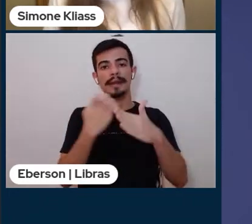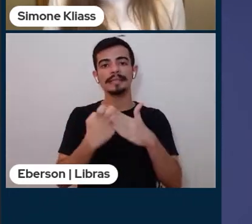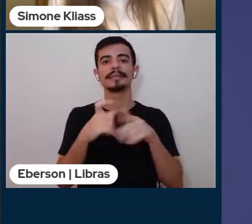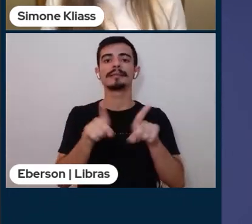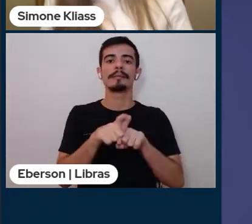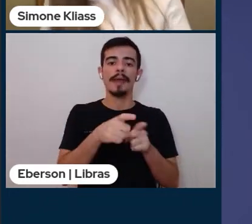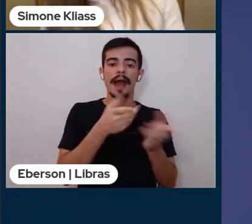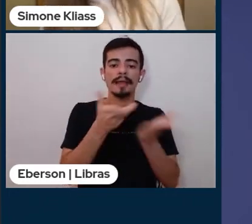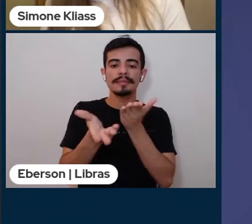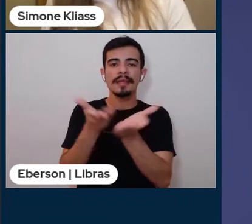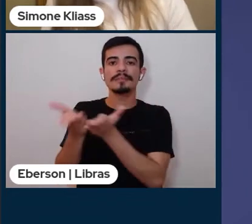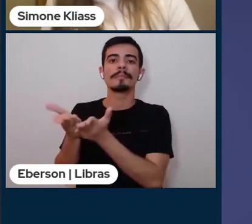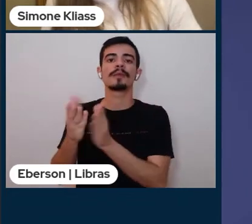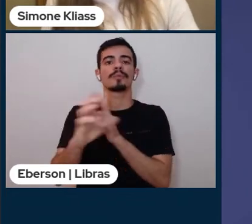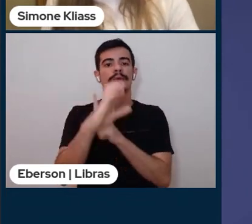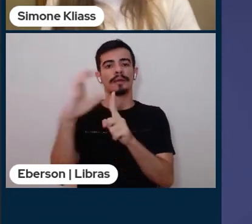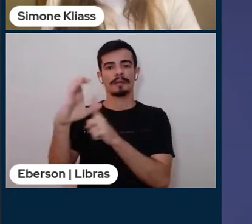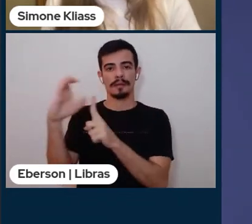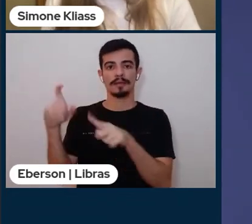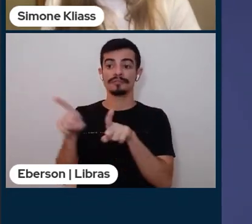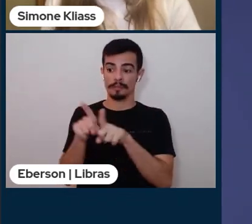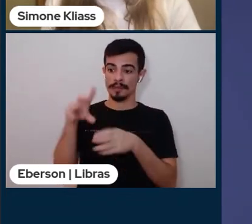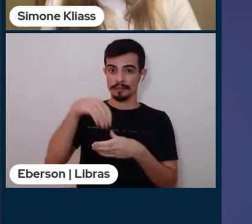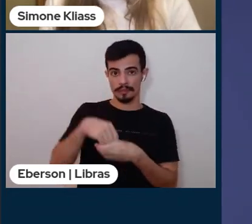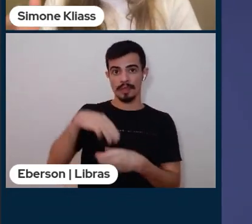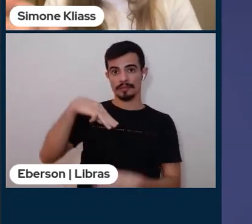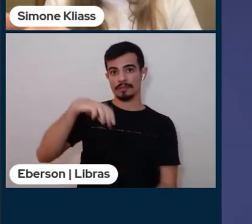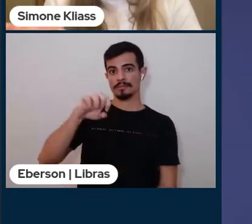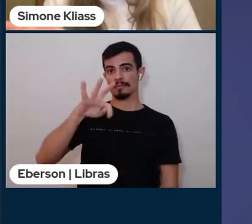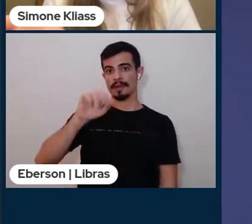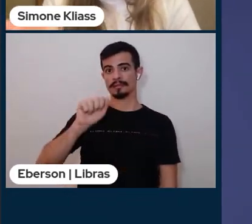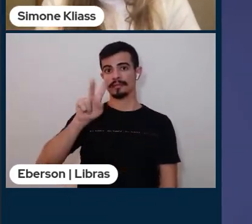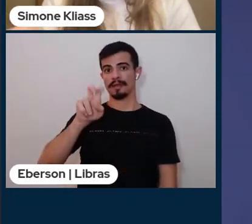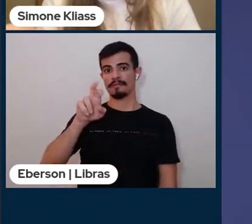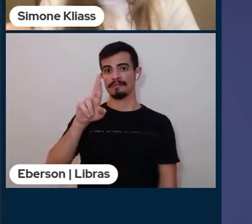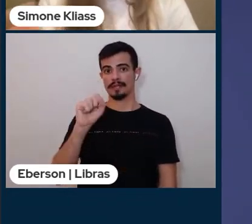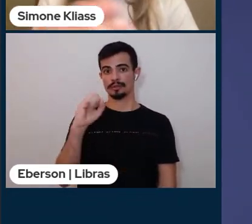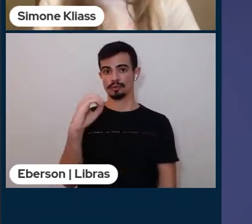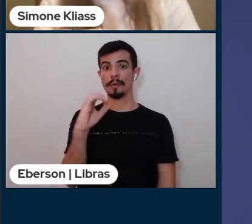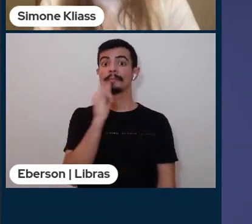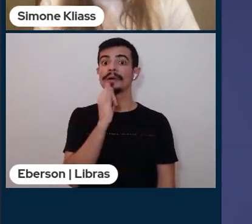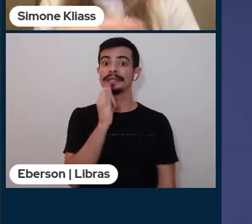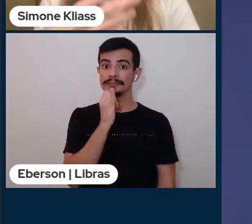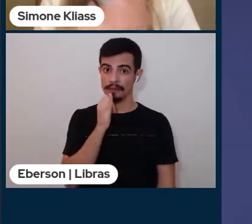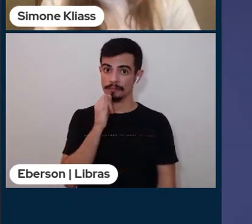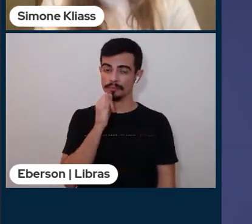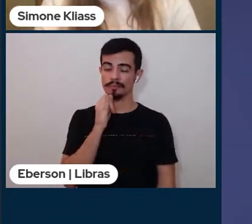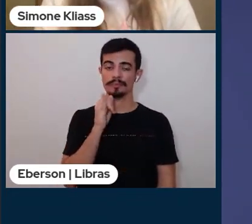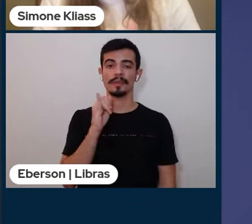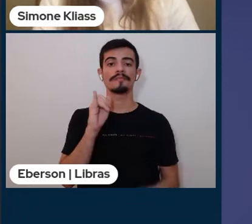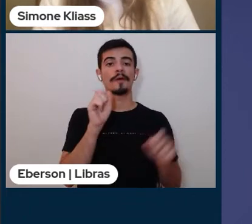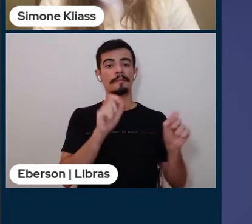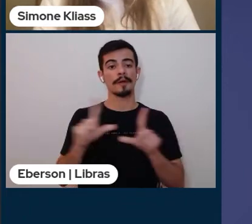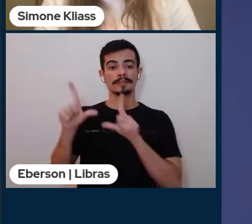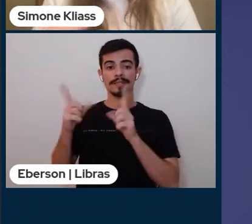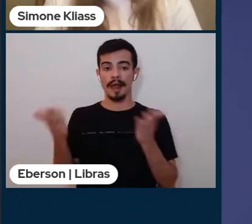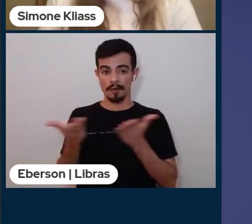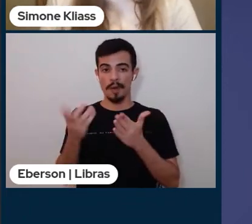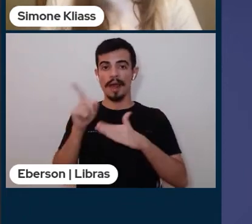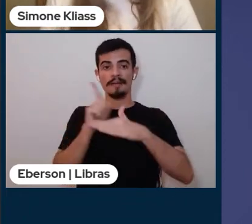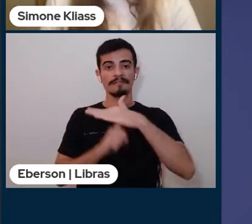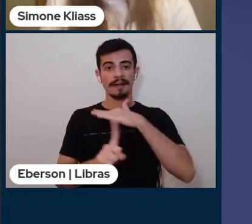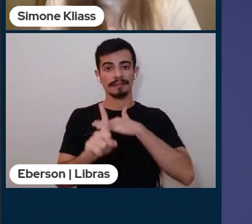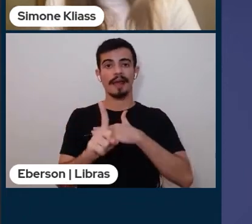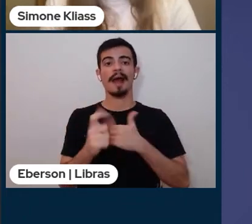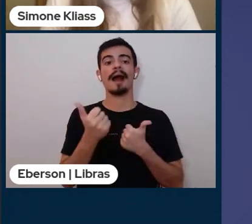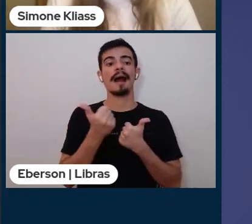inclusive Não essa versus os exemplos a seguir eu peguei da NVidia são avatares assistentes